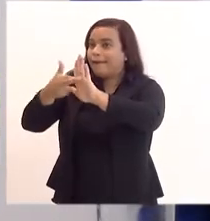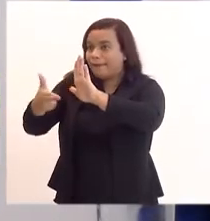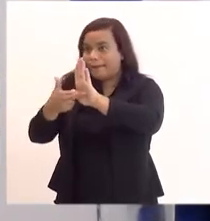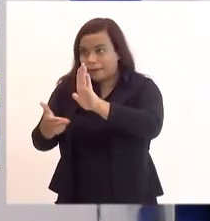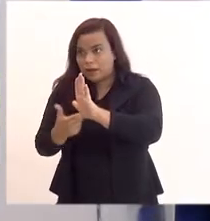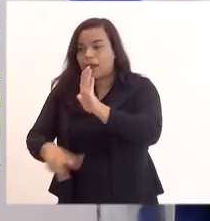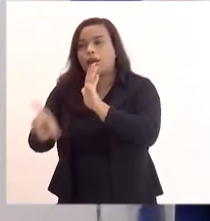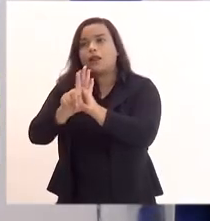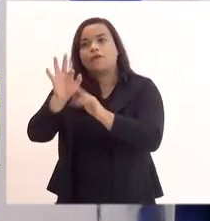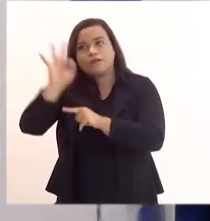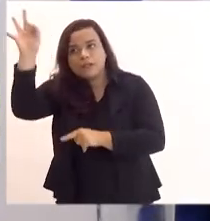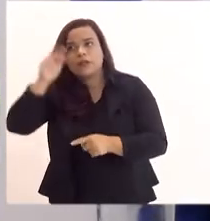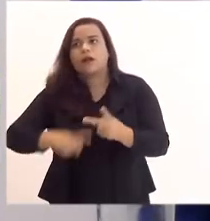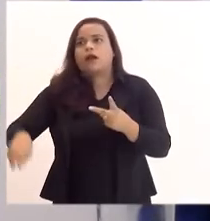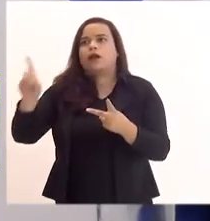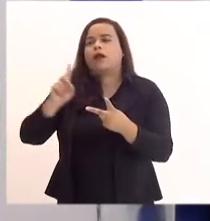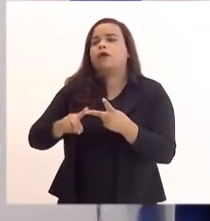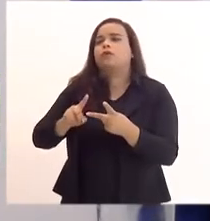leis federais...